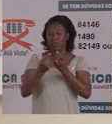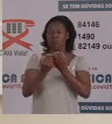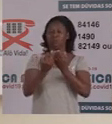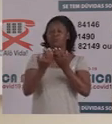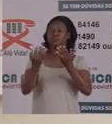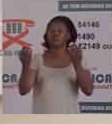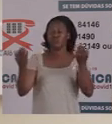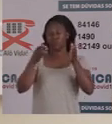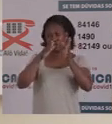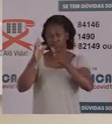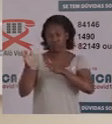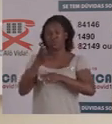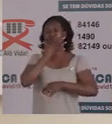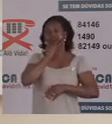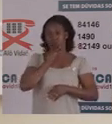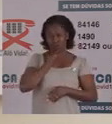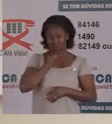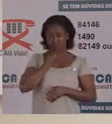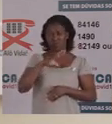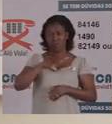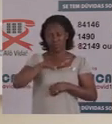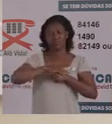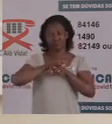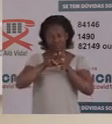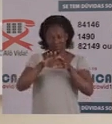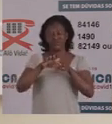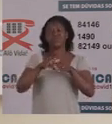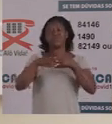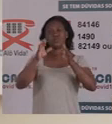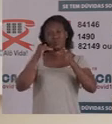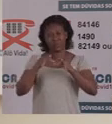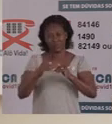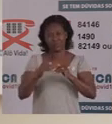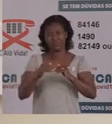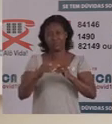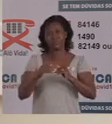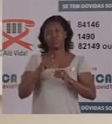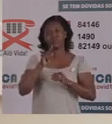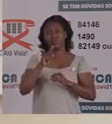do sexo masculino. Isto é principalmente o reflexo